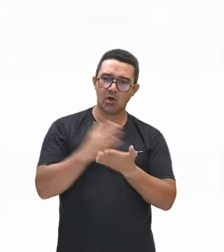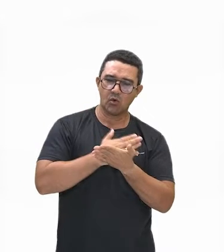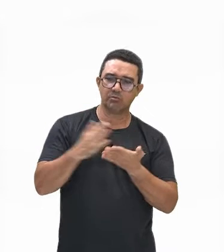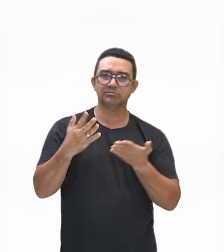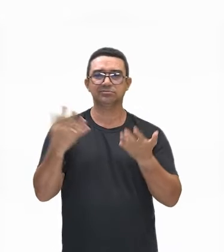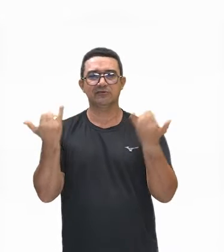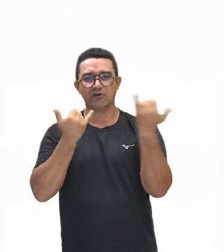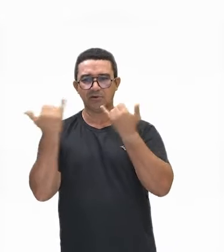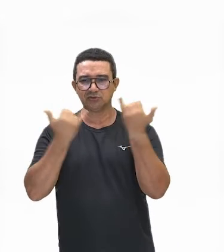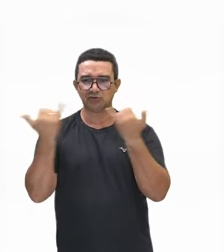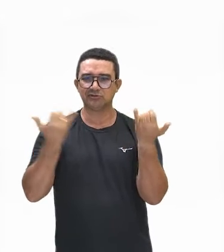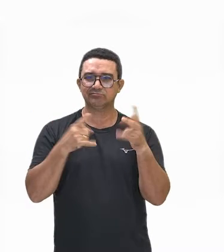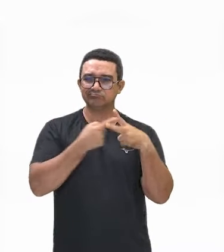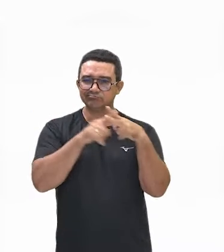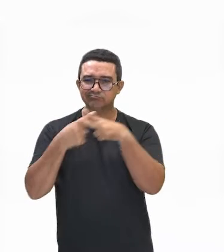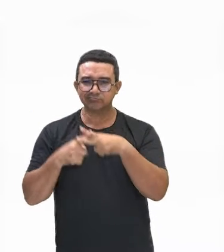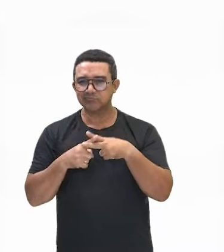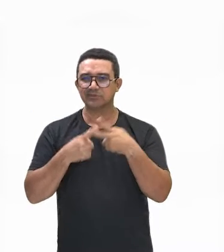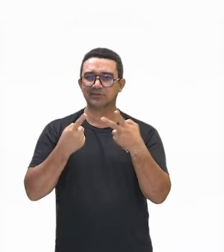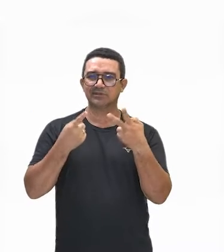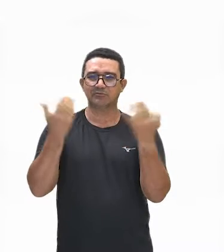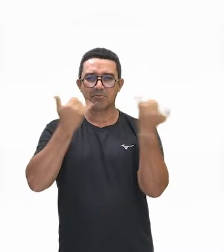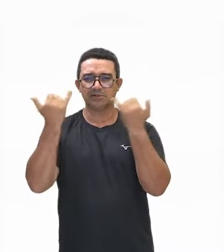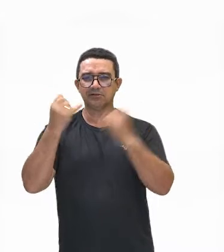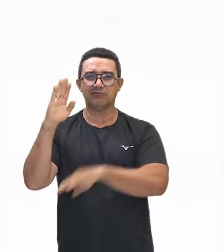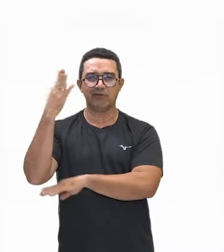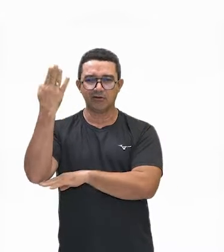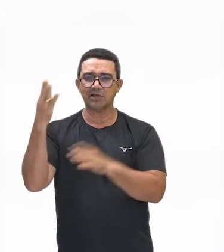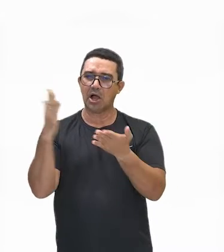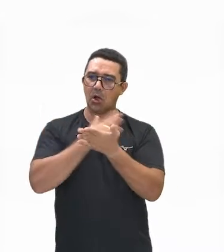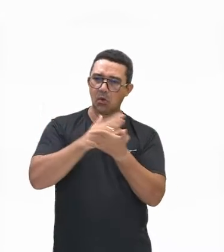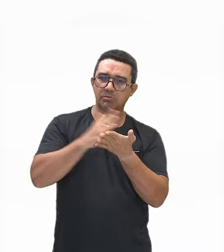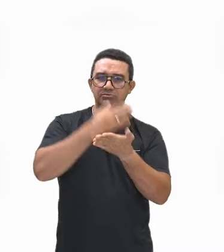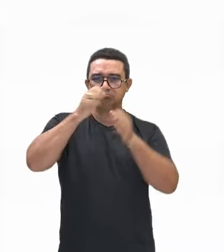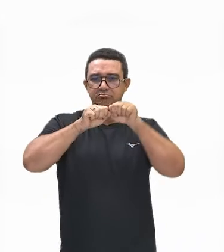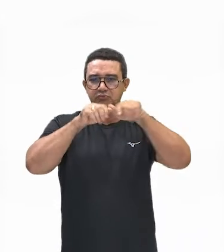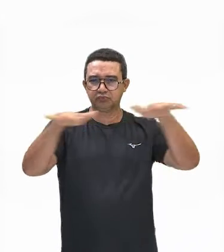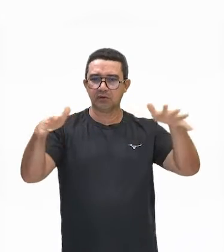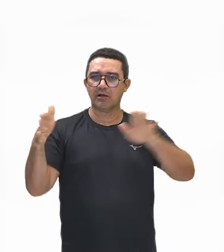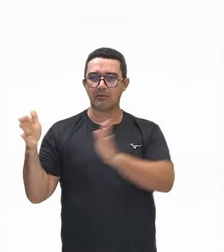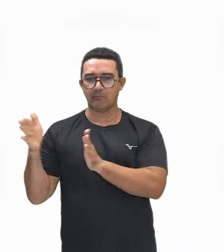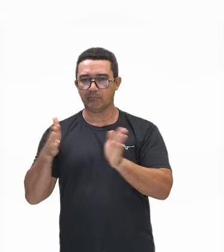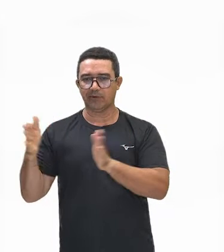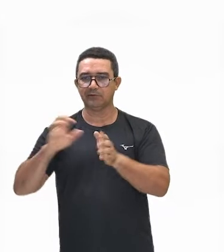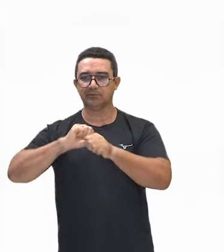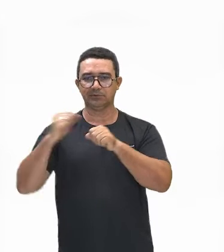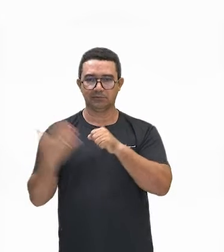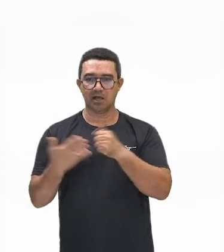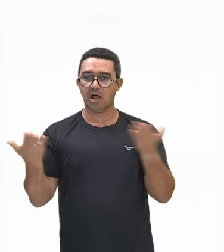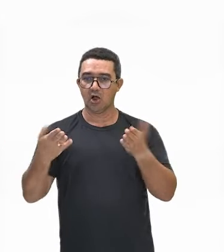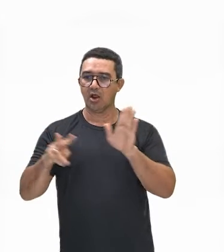durante a pandemia. Agora a gente vai mostrar para vocês as consequências dessas fake news, que nós já desmentimos algumas, né?